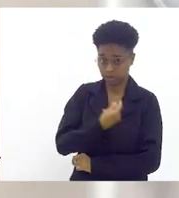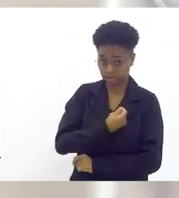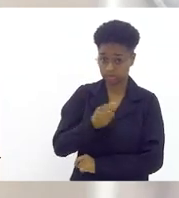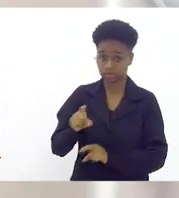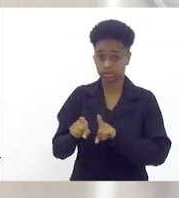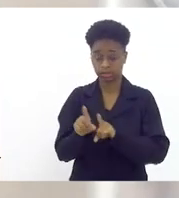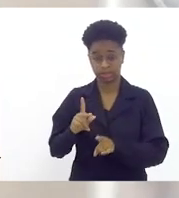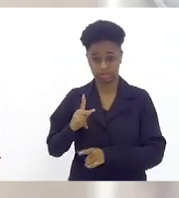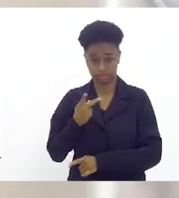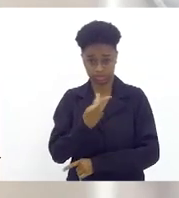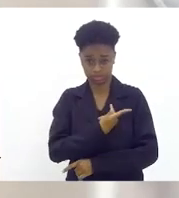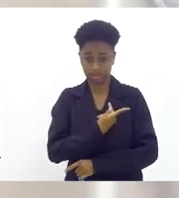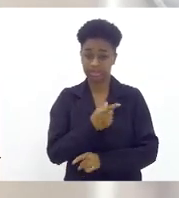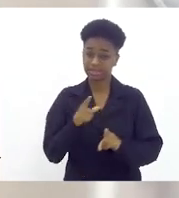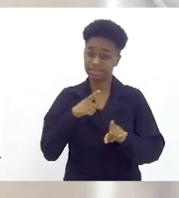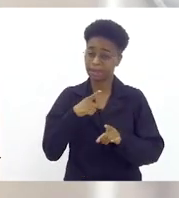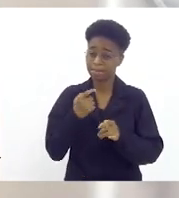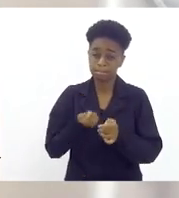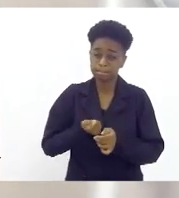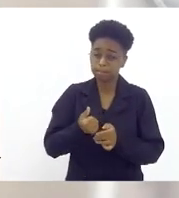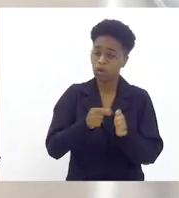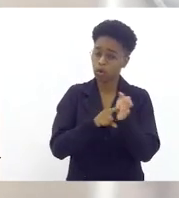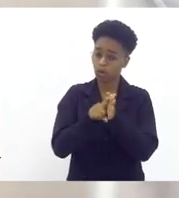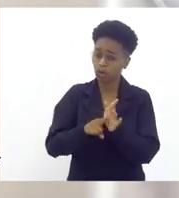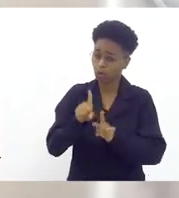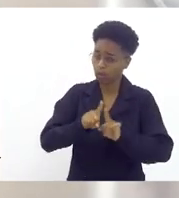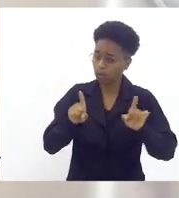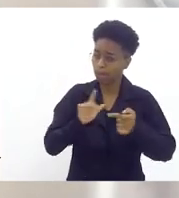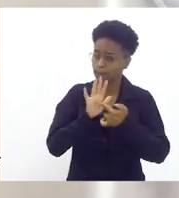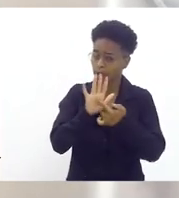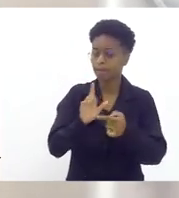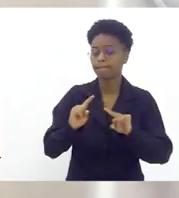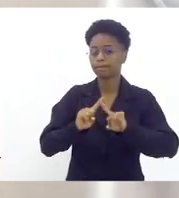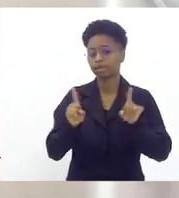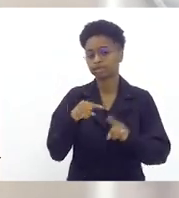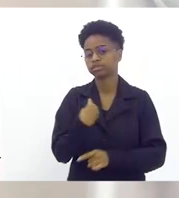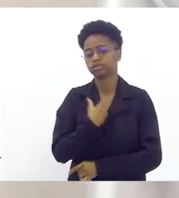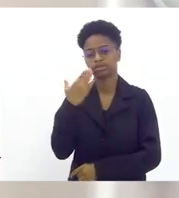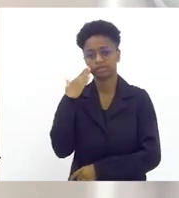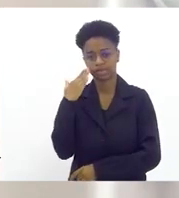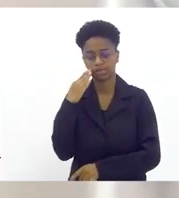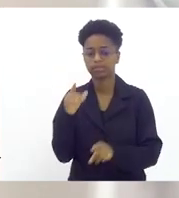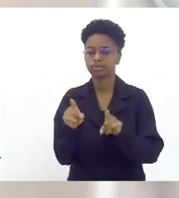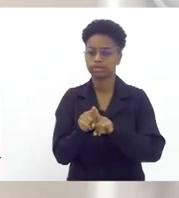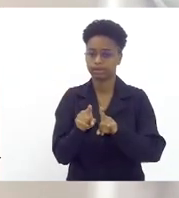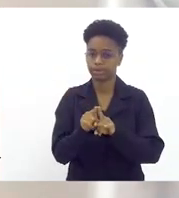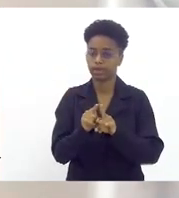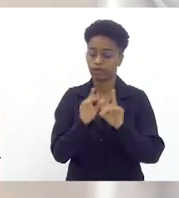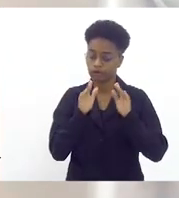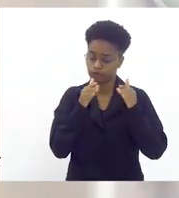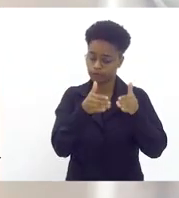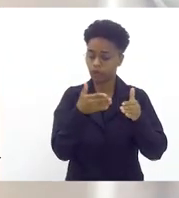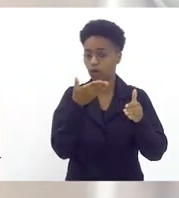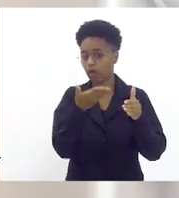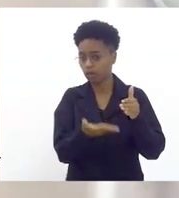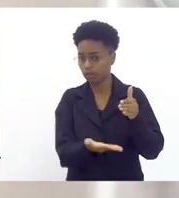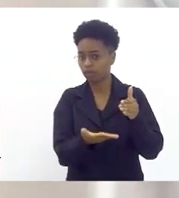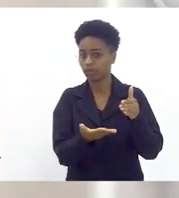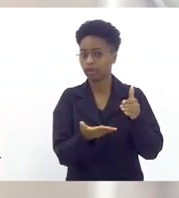de dados, nós sabemos que são também objeto de emprego